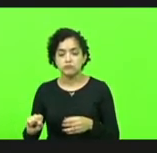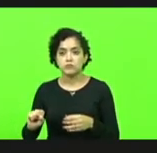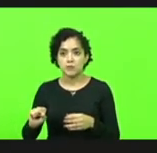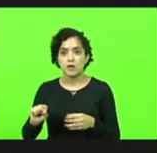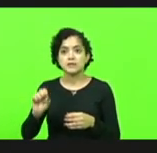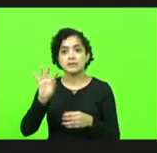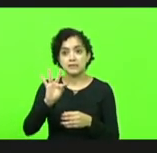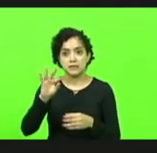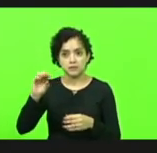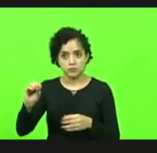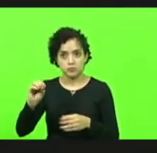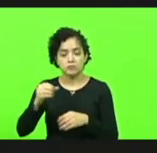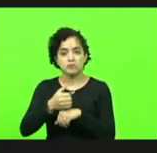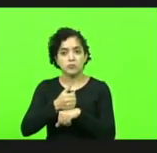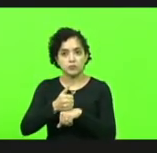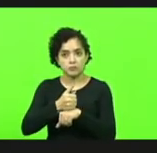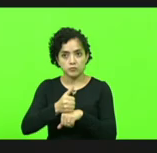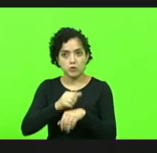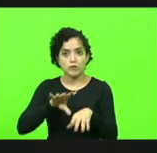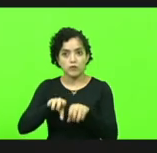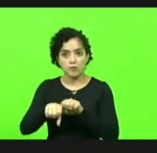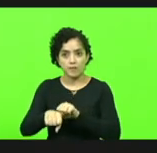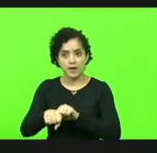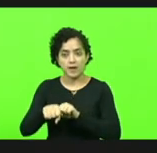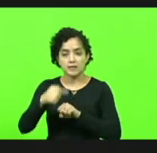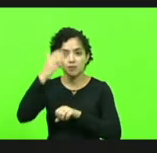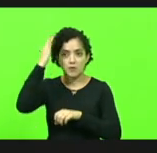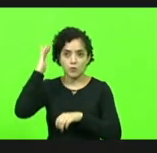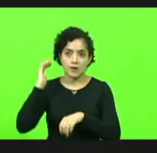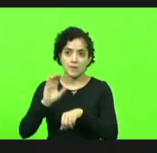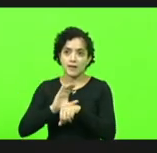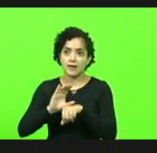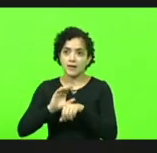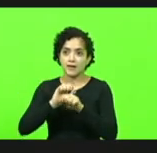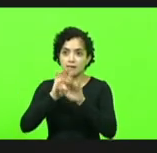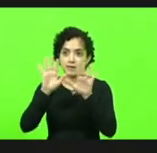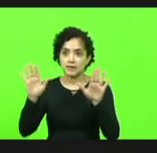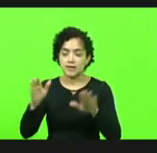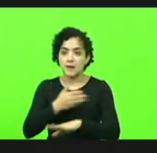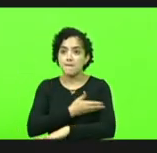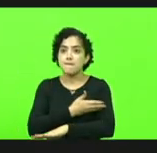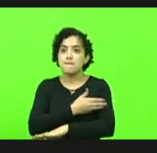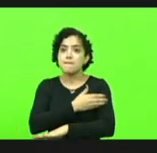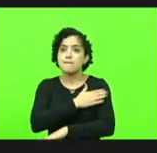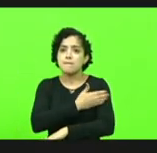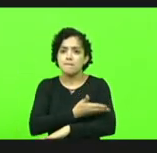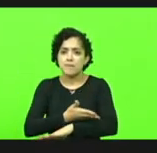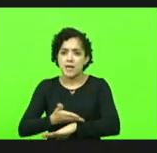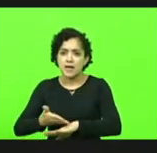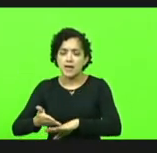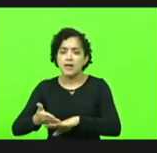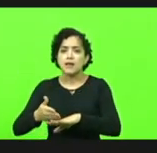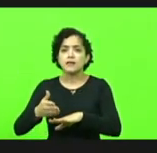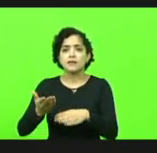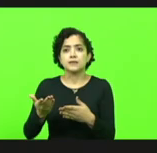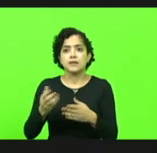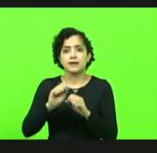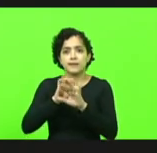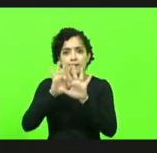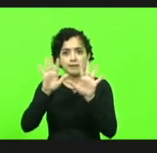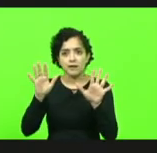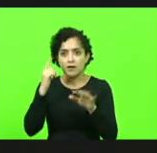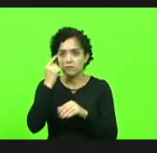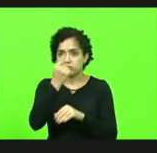ocupacional. Meus cabelos são castanho claro, minha pele é clara, meus olhos são azuis, faço uso